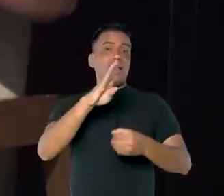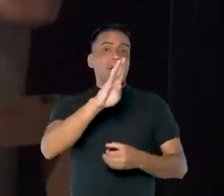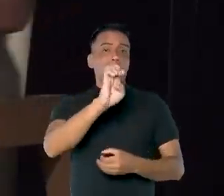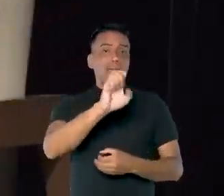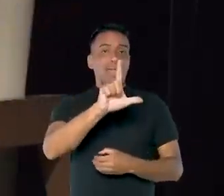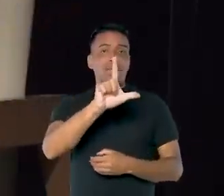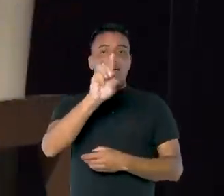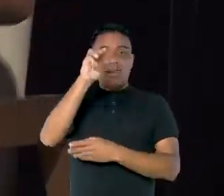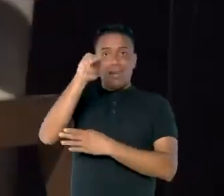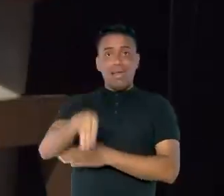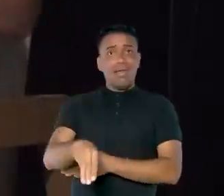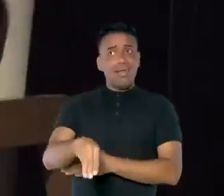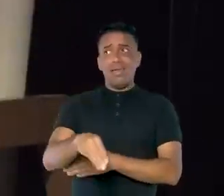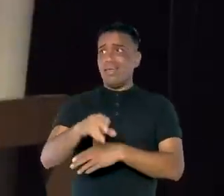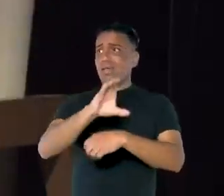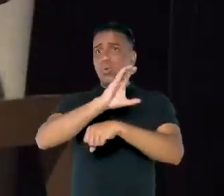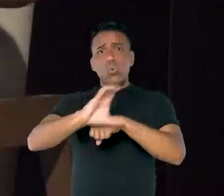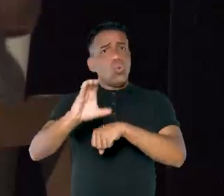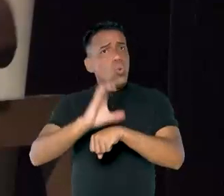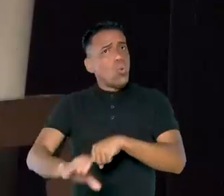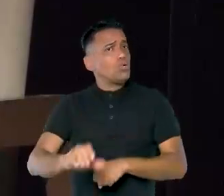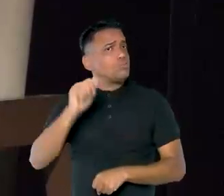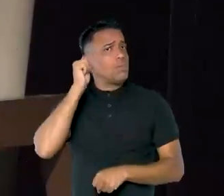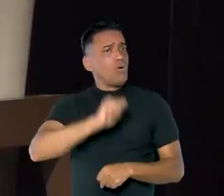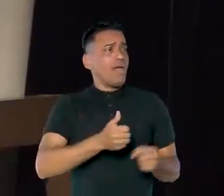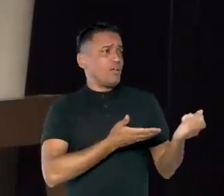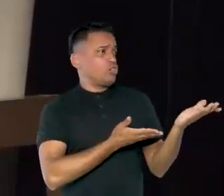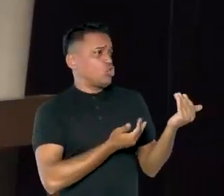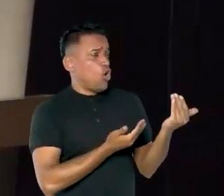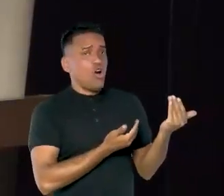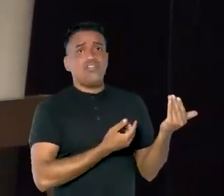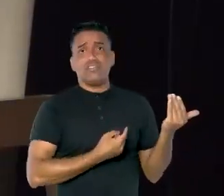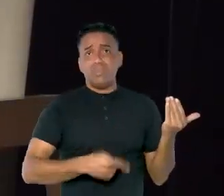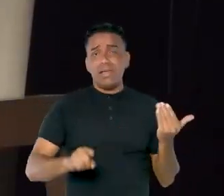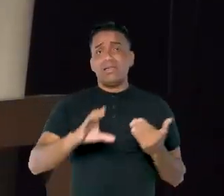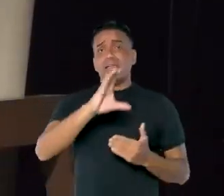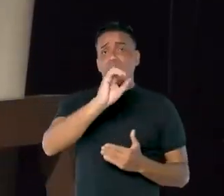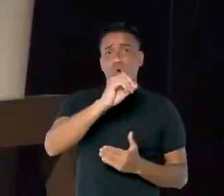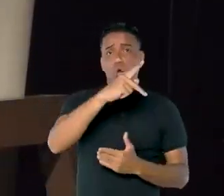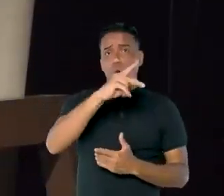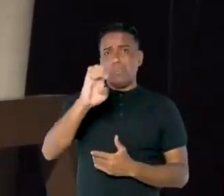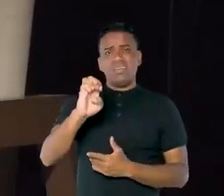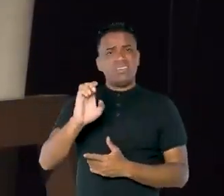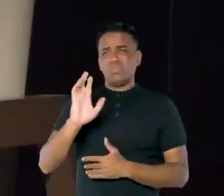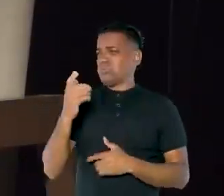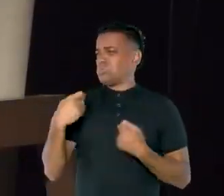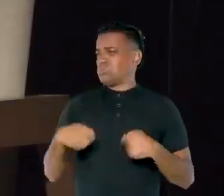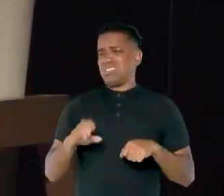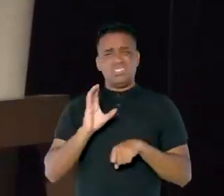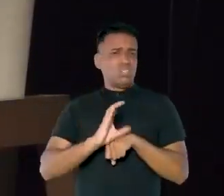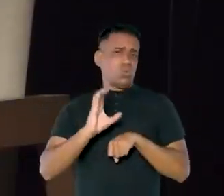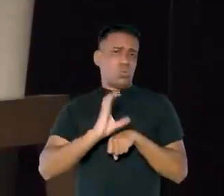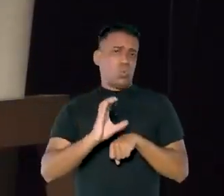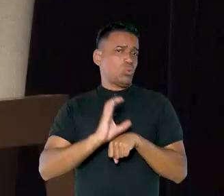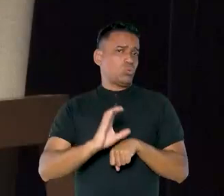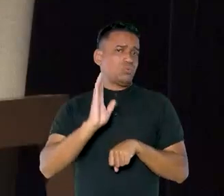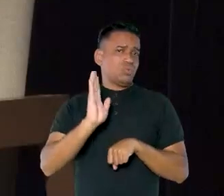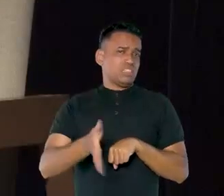tem muito curso para as mulheres, para os jovens, para vocês ir para a COP. Não precisa de curso. nós